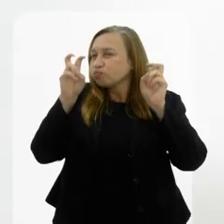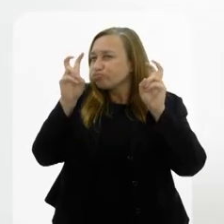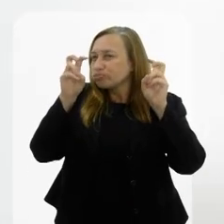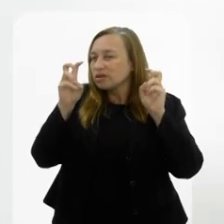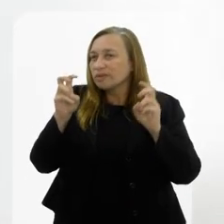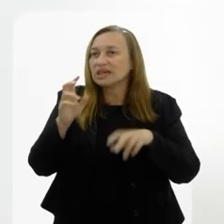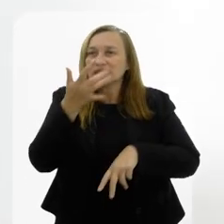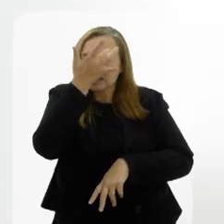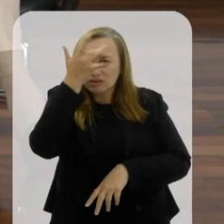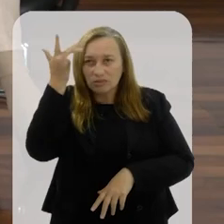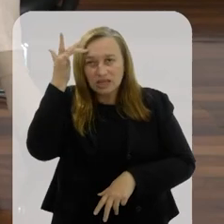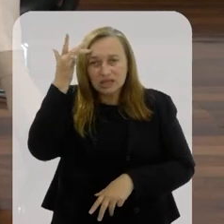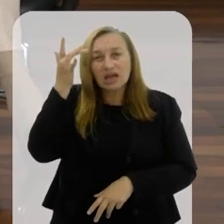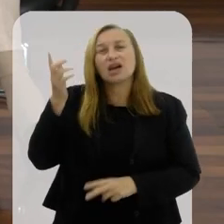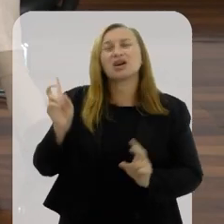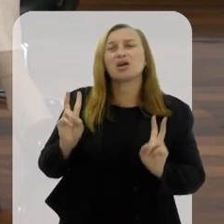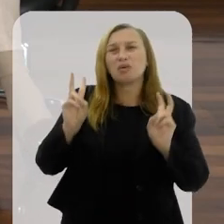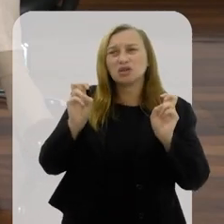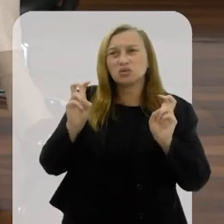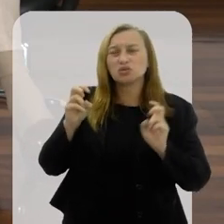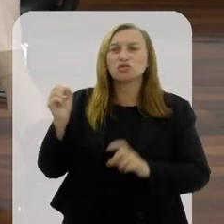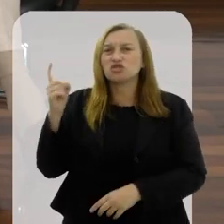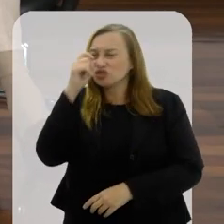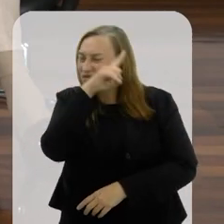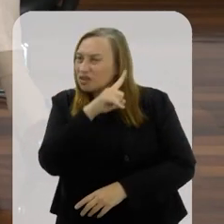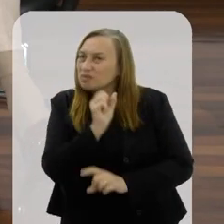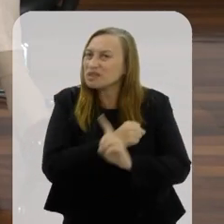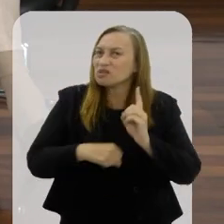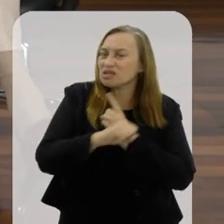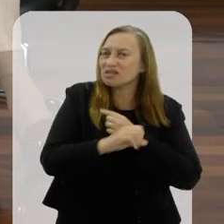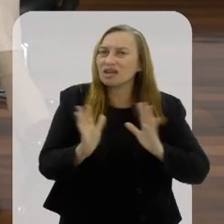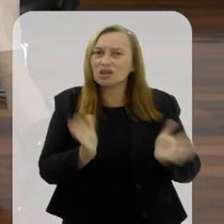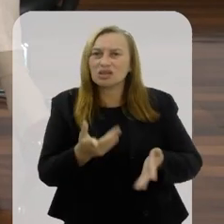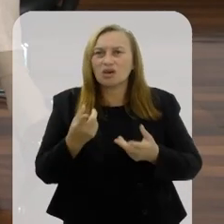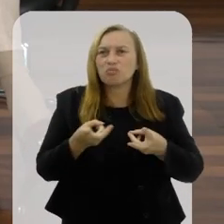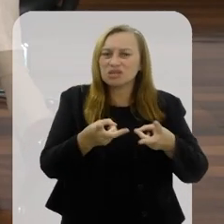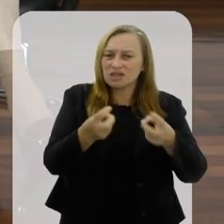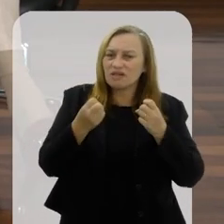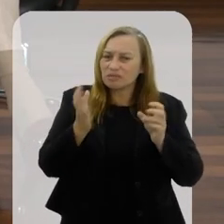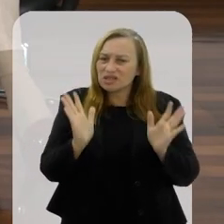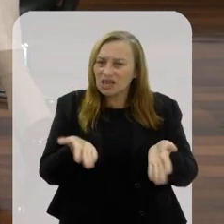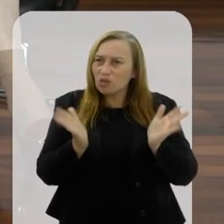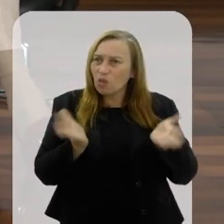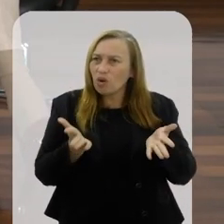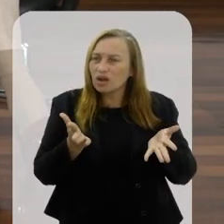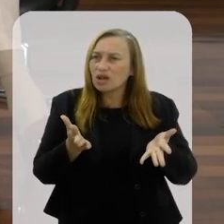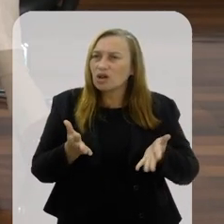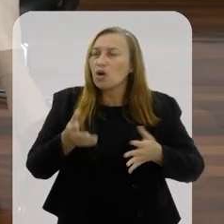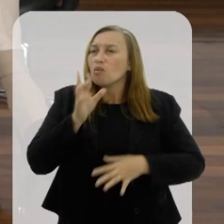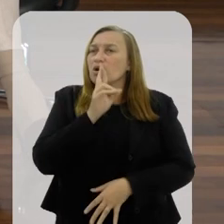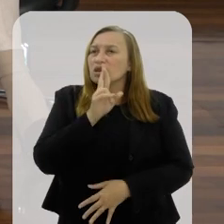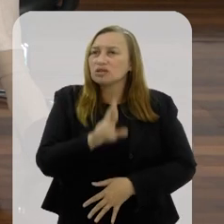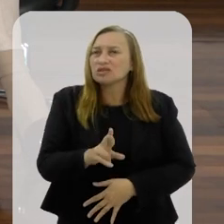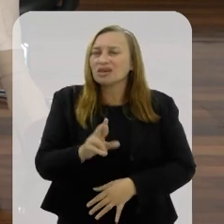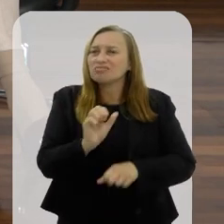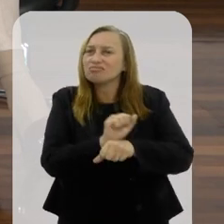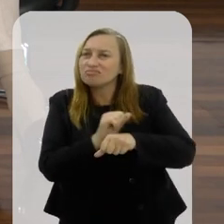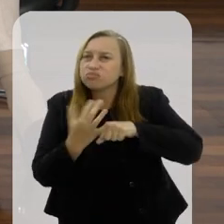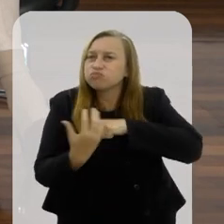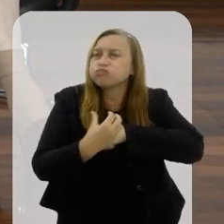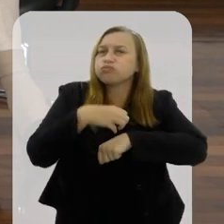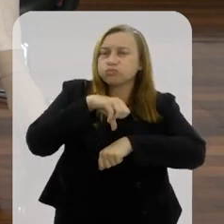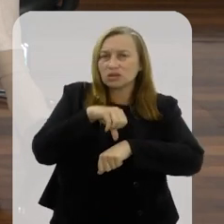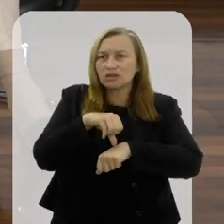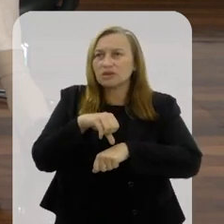mental, que é uma questão tão cara para a sociedade hoje, e se nós olharmos agora como resultado